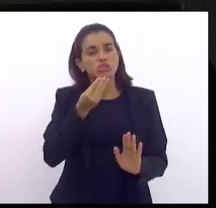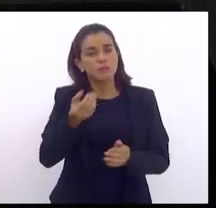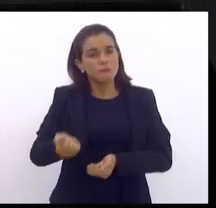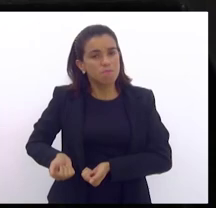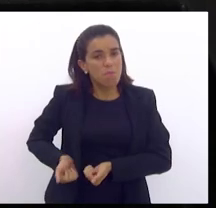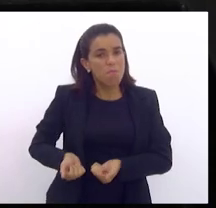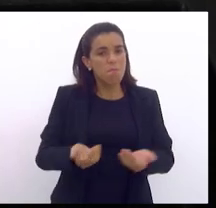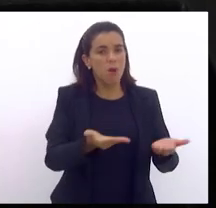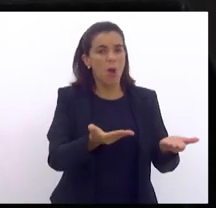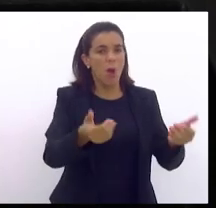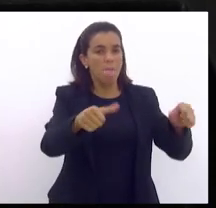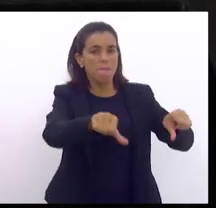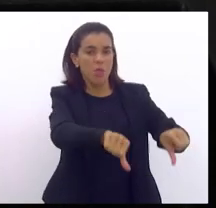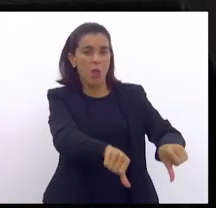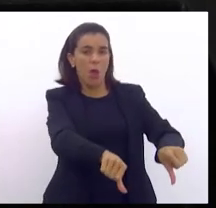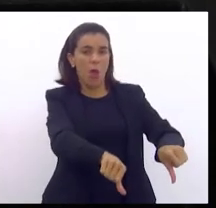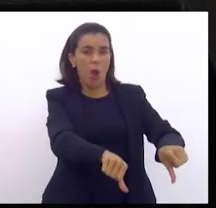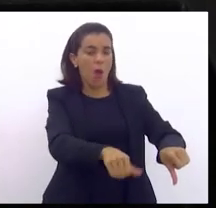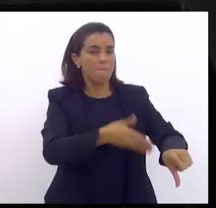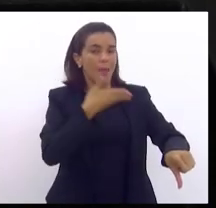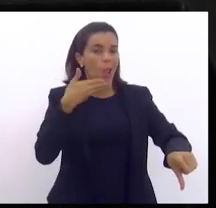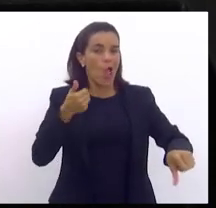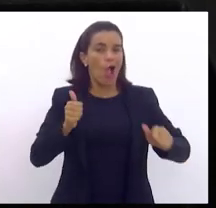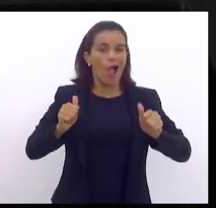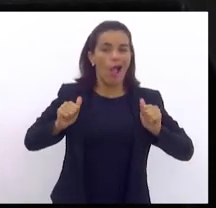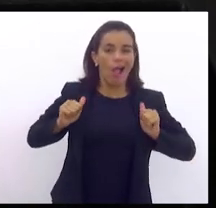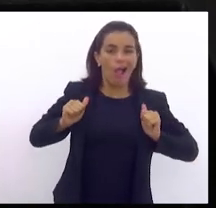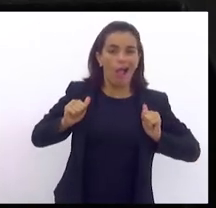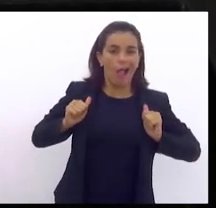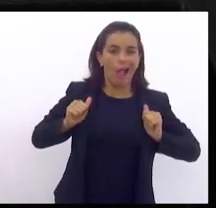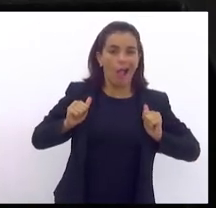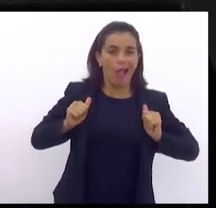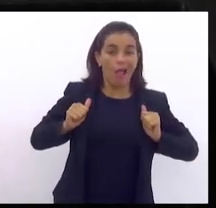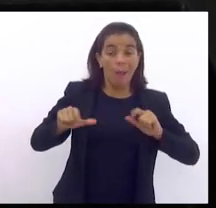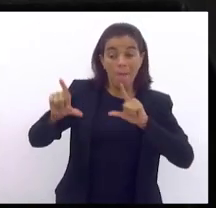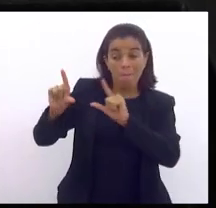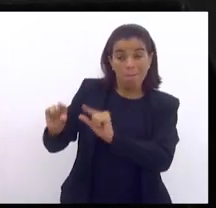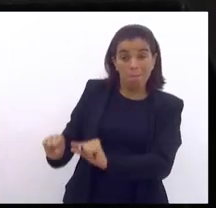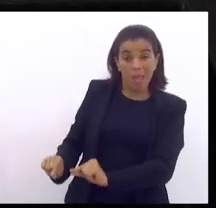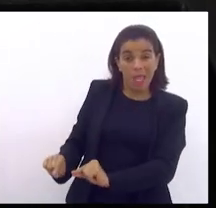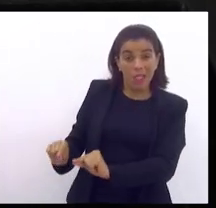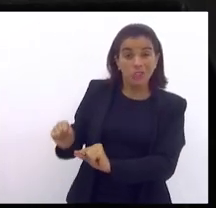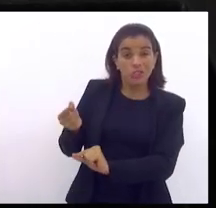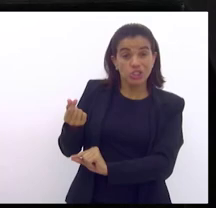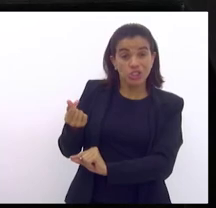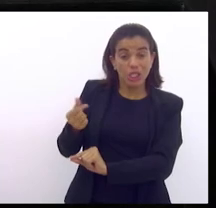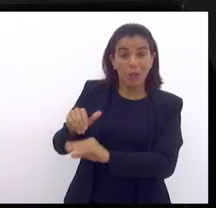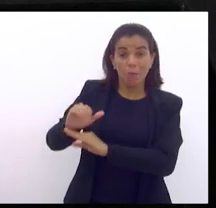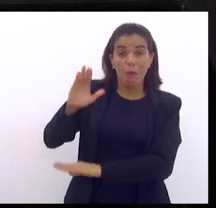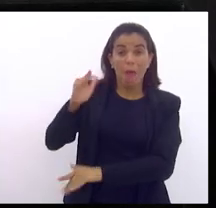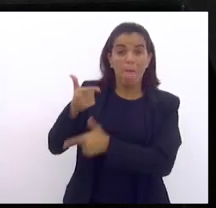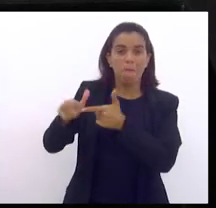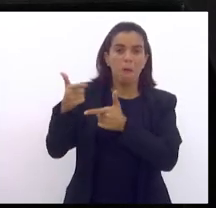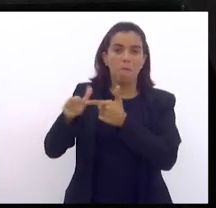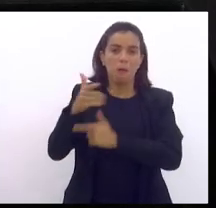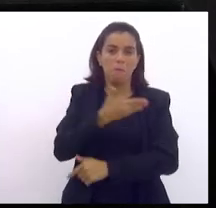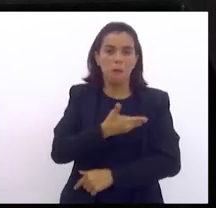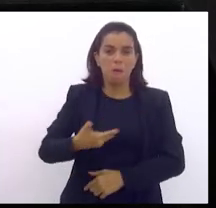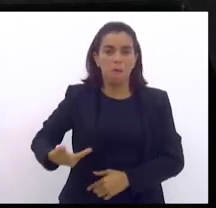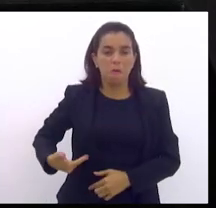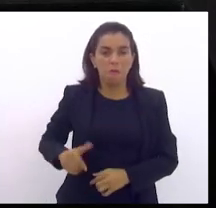o quanto pior, melhor. Quanto menos dinheiro, mais problema para o governador.